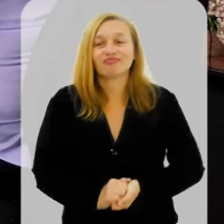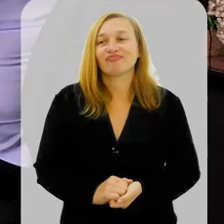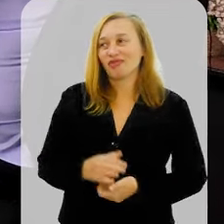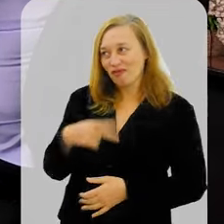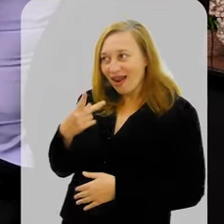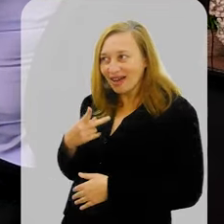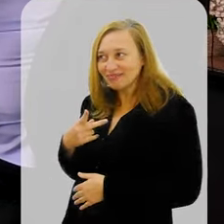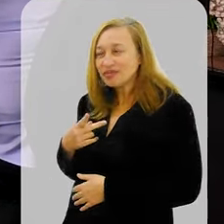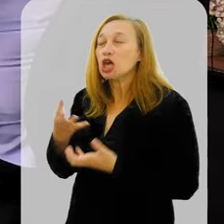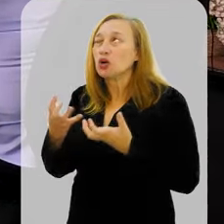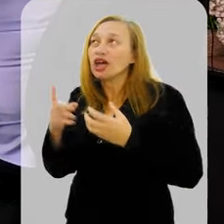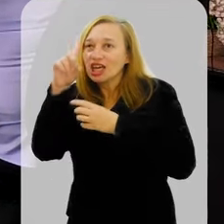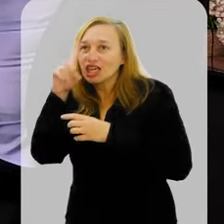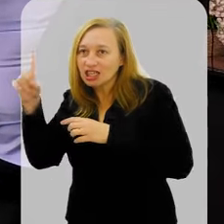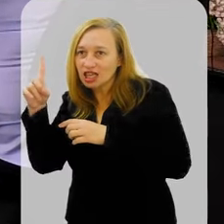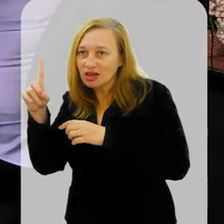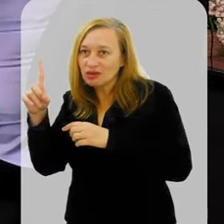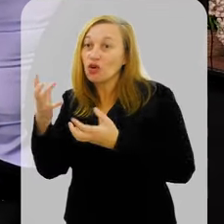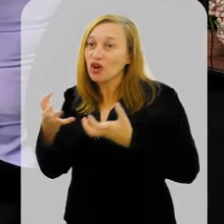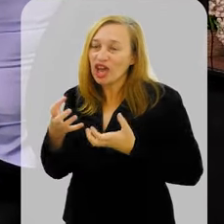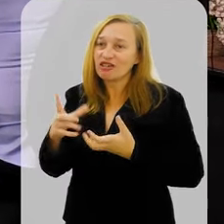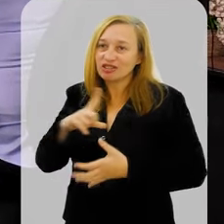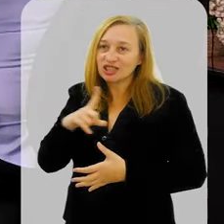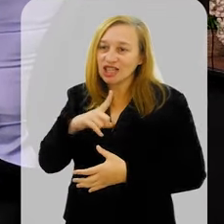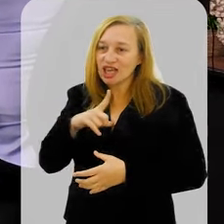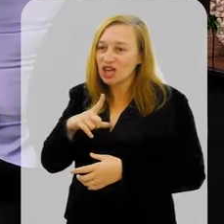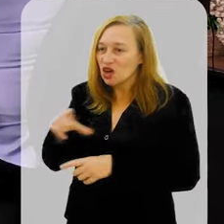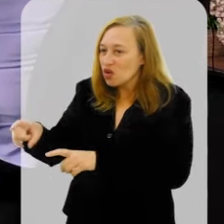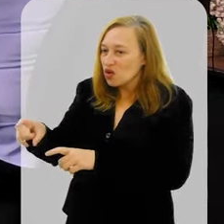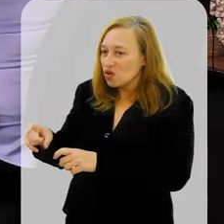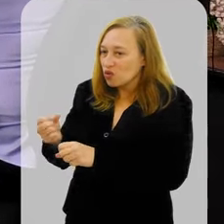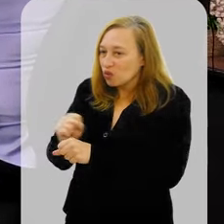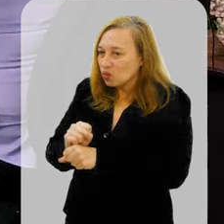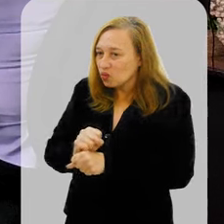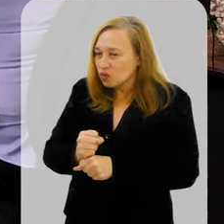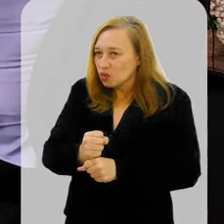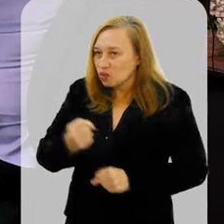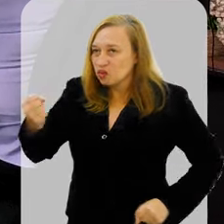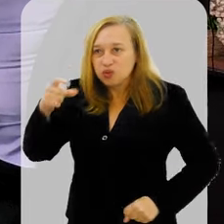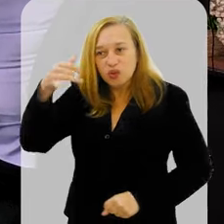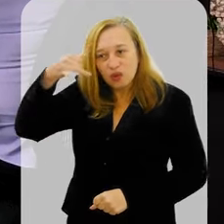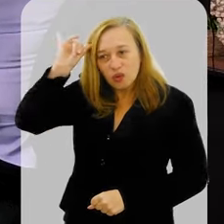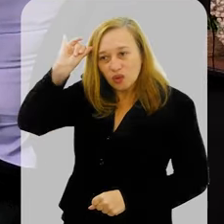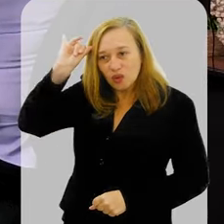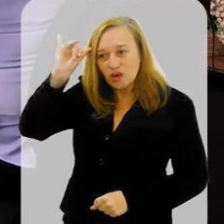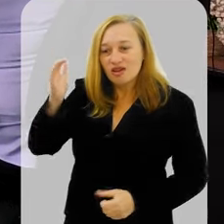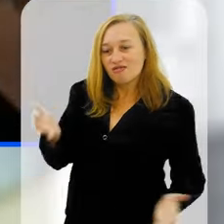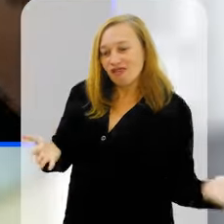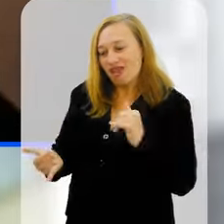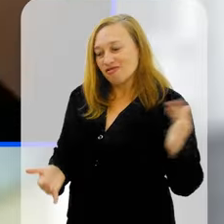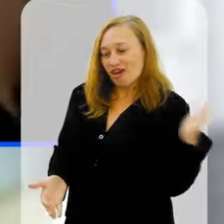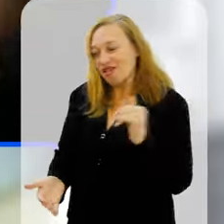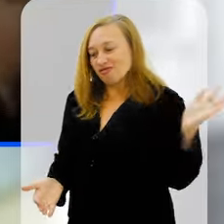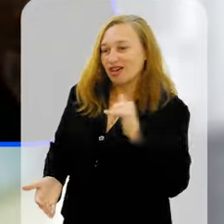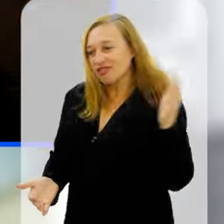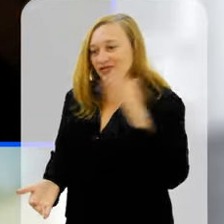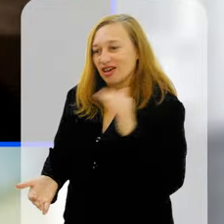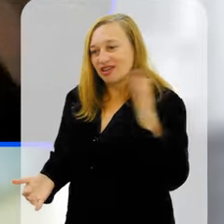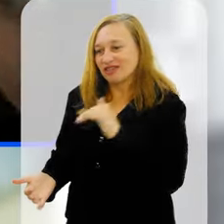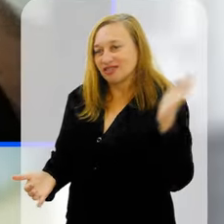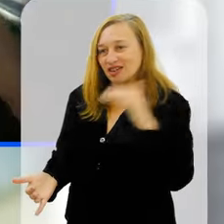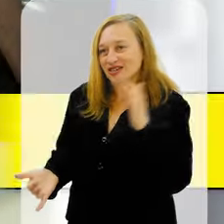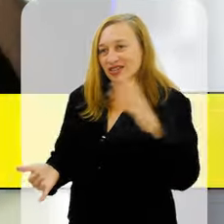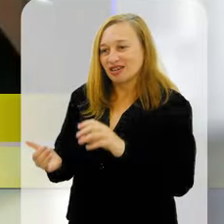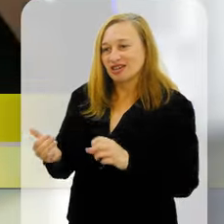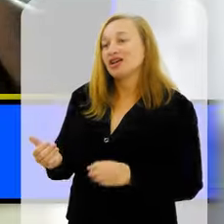aqui, tão importante. Olha, eu vou te falar, eu quero que Deus provê, eu quero ter um sítio, que eu vou passar na rua aqui, eu vou ver o caramelo falar, entra que eu vou